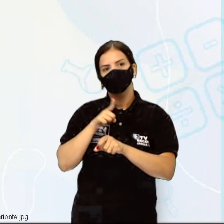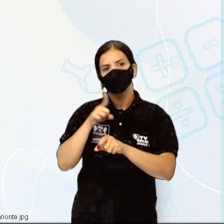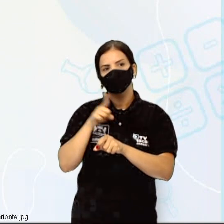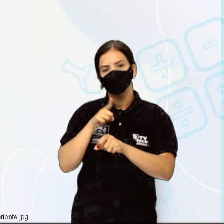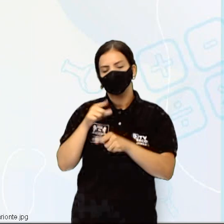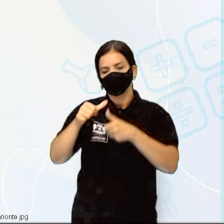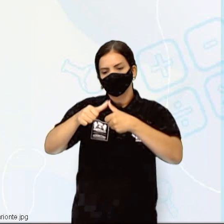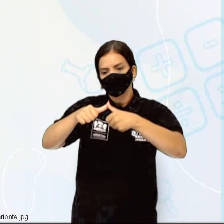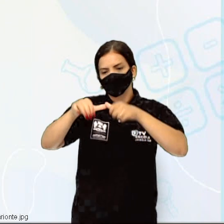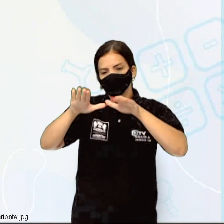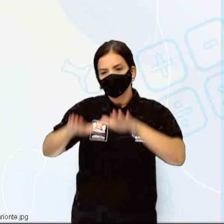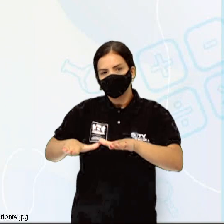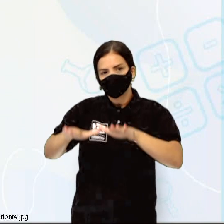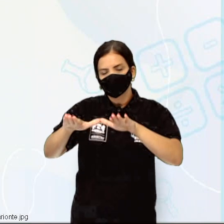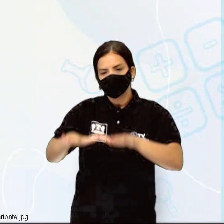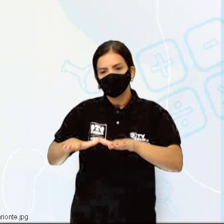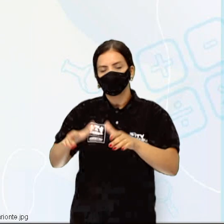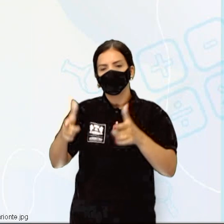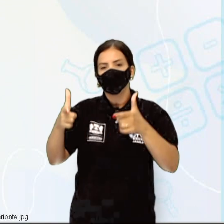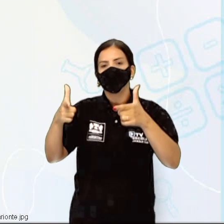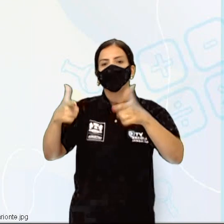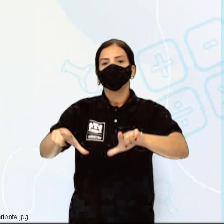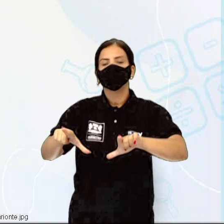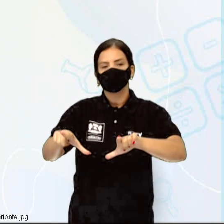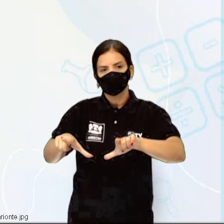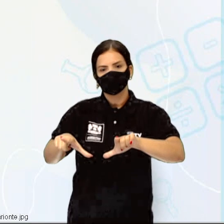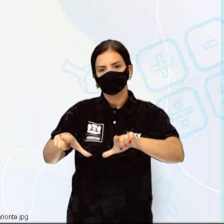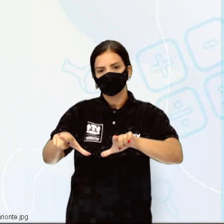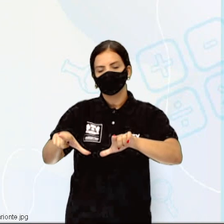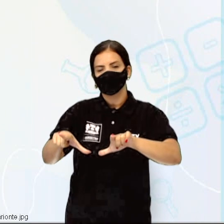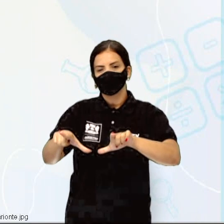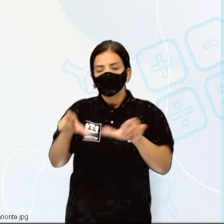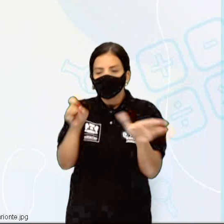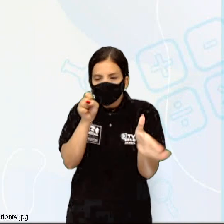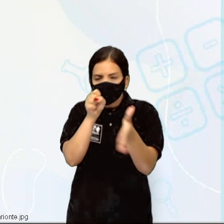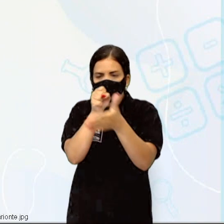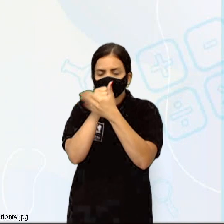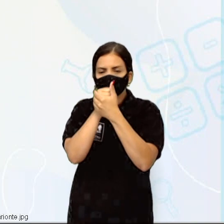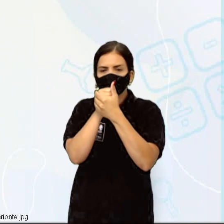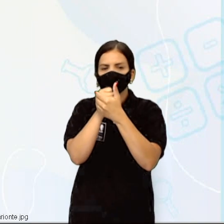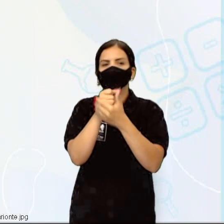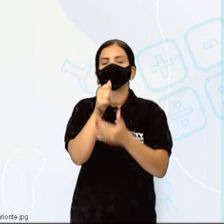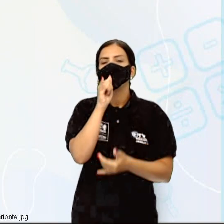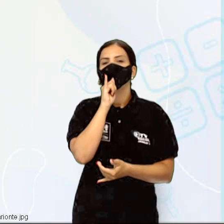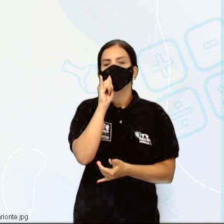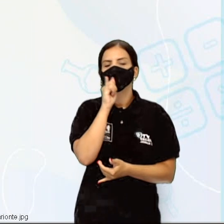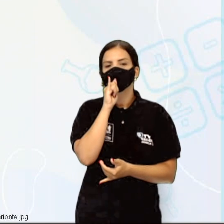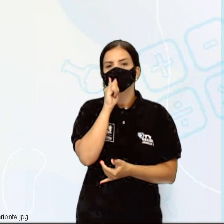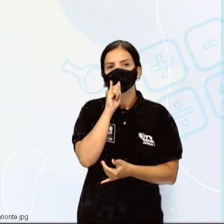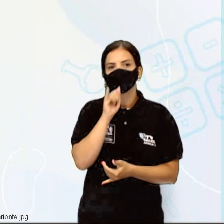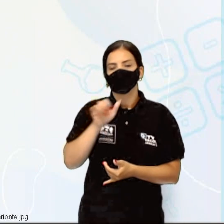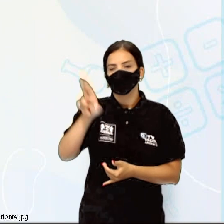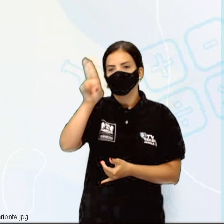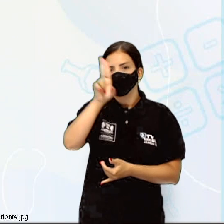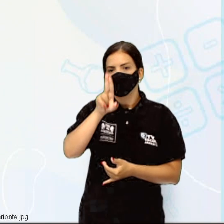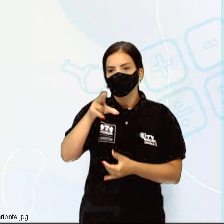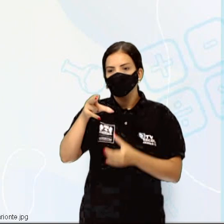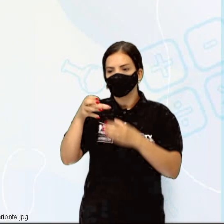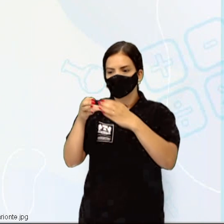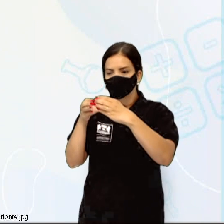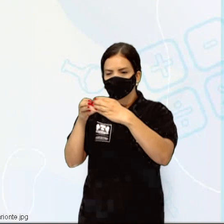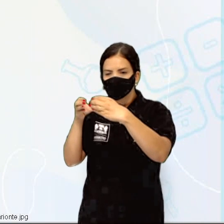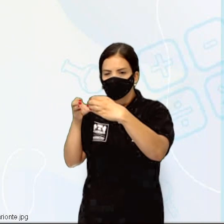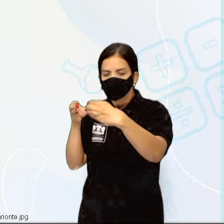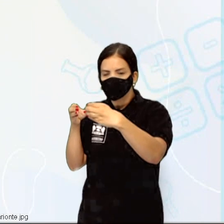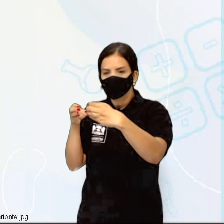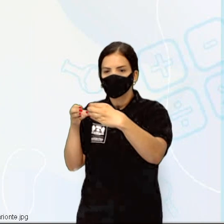dessas células, a fixação nas superfícies onde elas estão, como a sua camuflagem Por exemplo, elas podem utilizar a cápsula para enganar